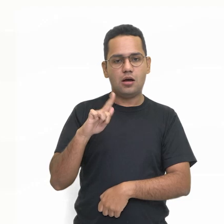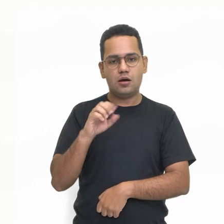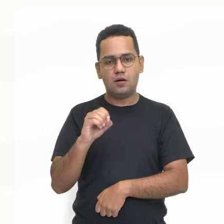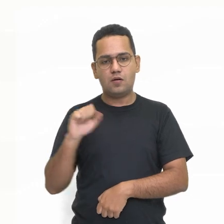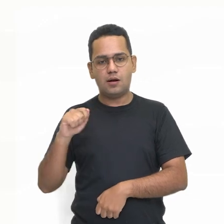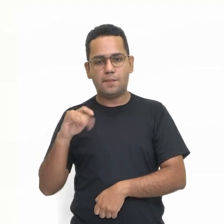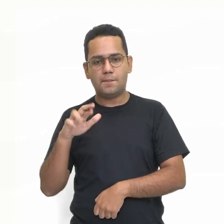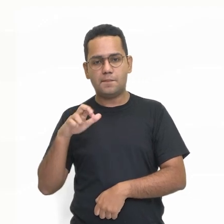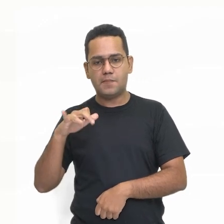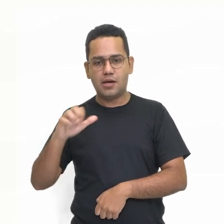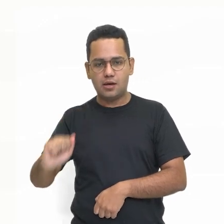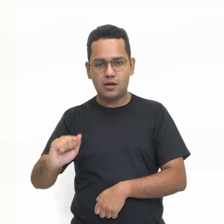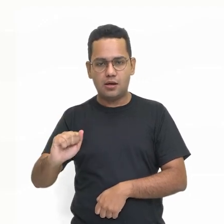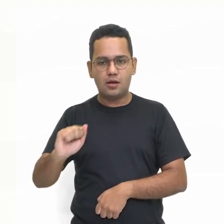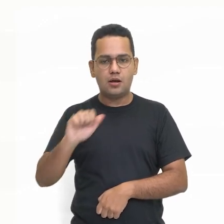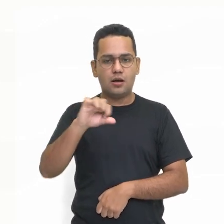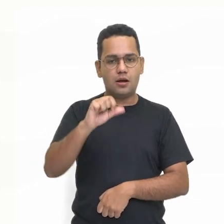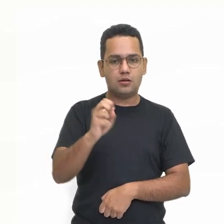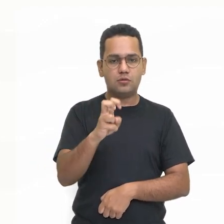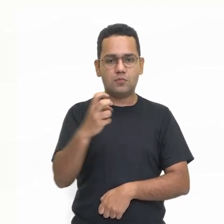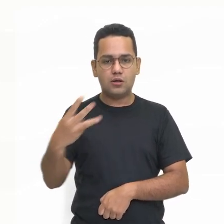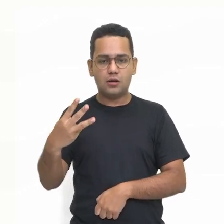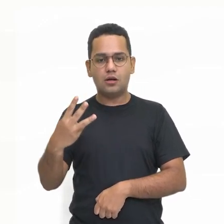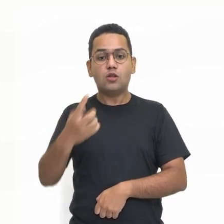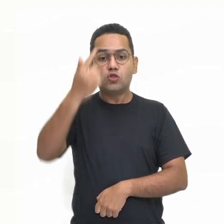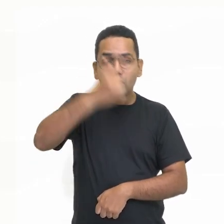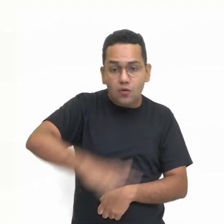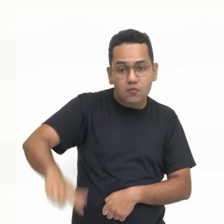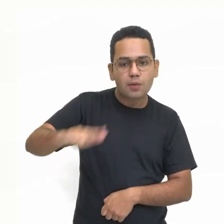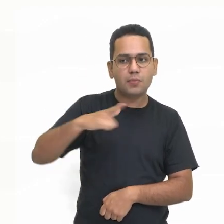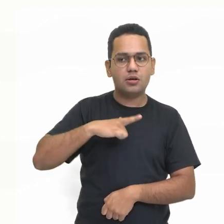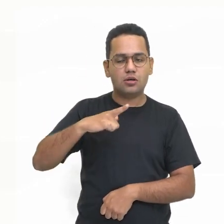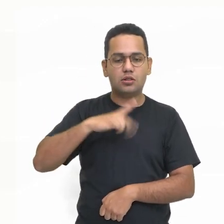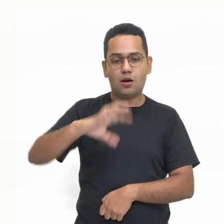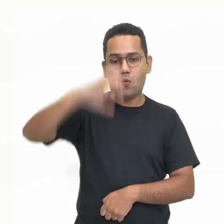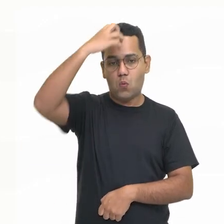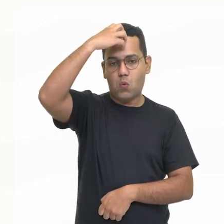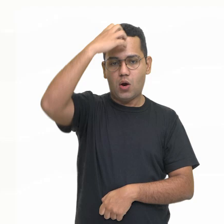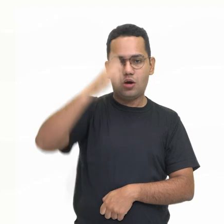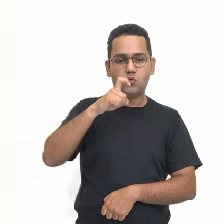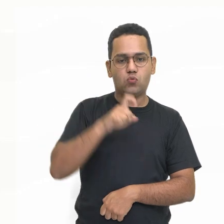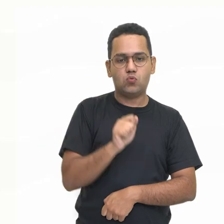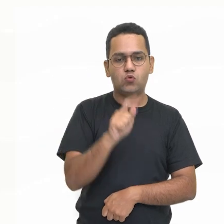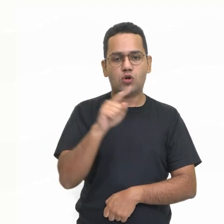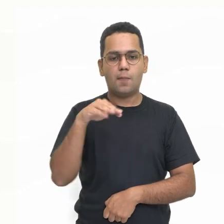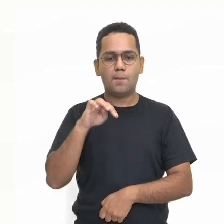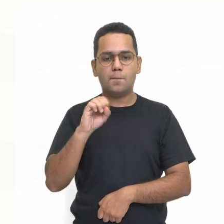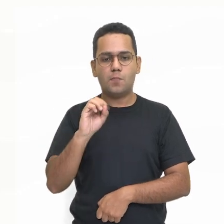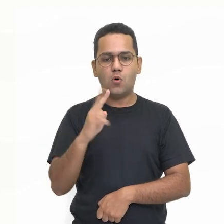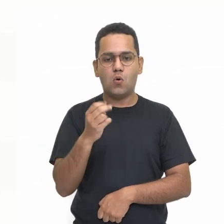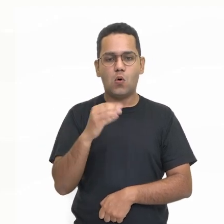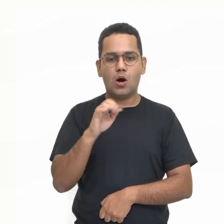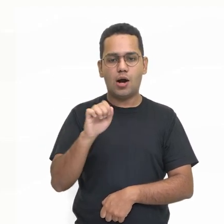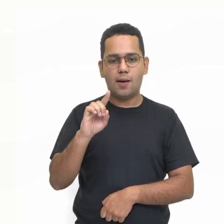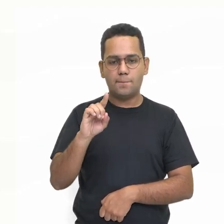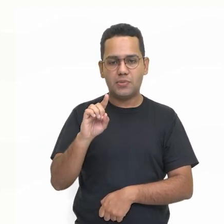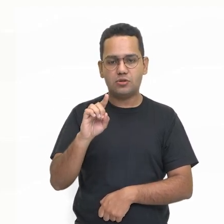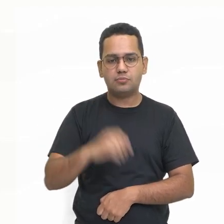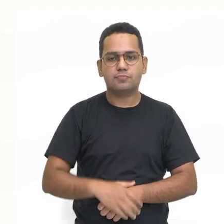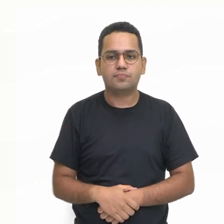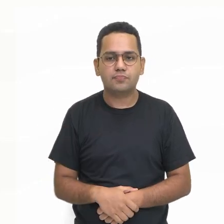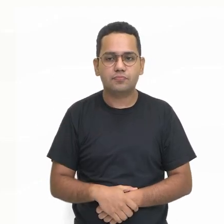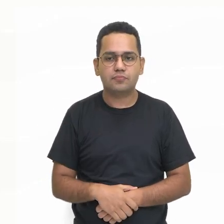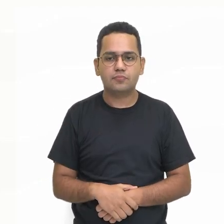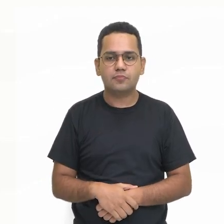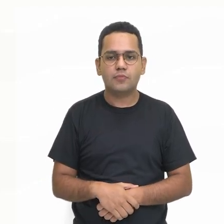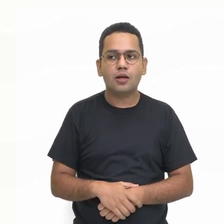a monarquia sob o Shah Mohammad Reza Pahlavi. Qual era a ideia? De conseguir ali manter